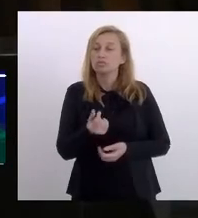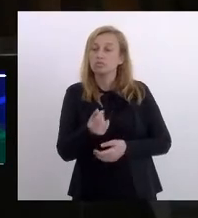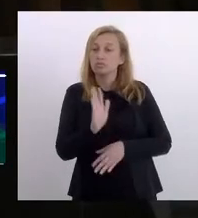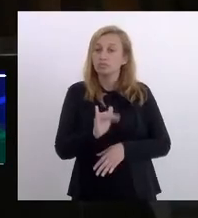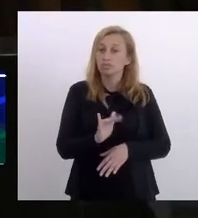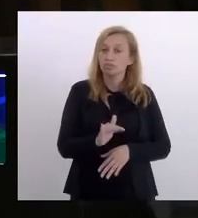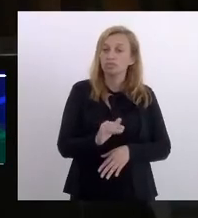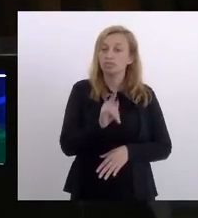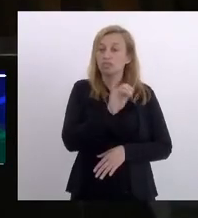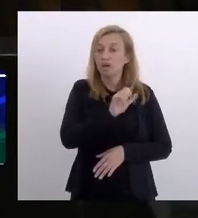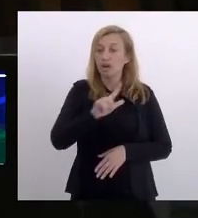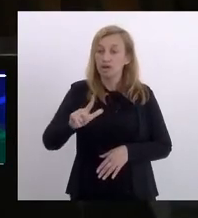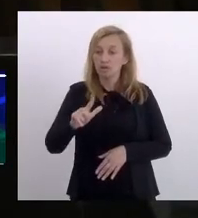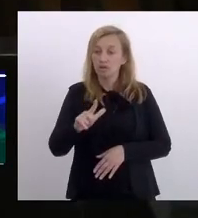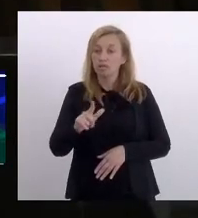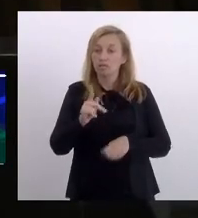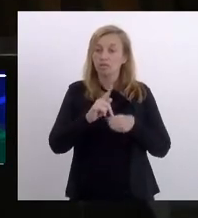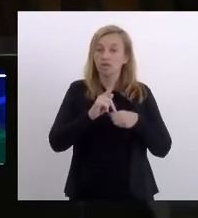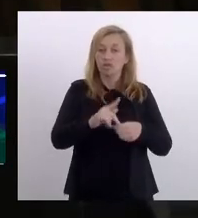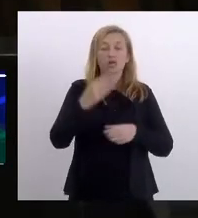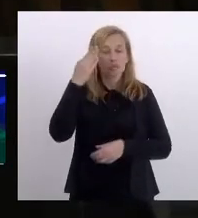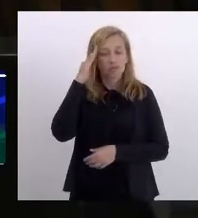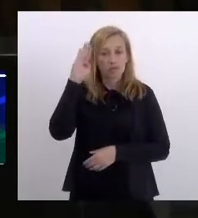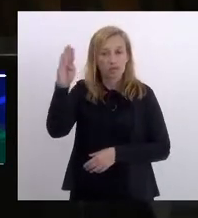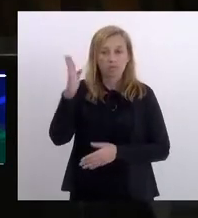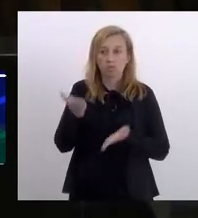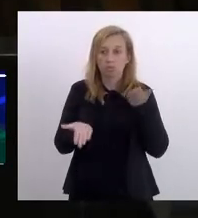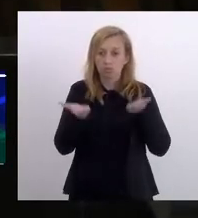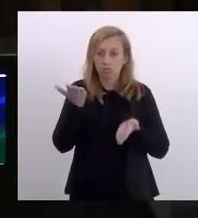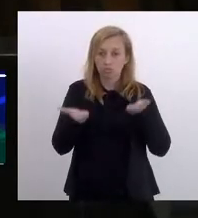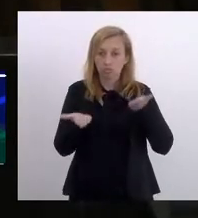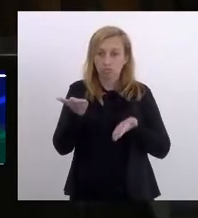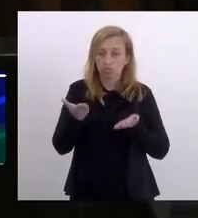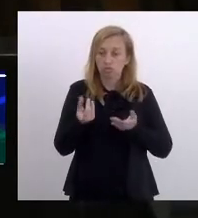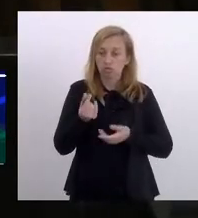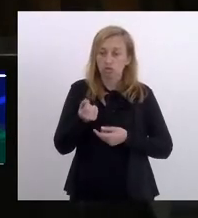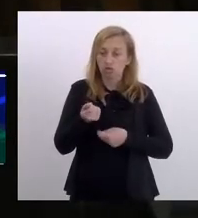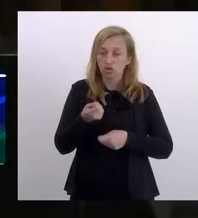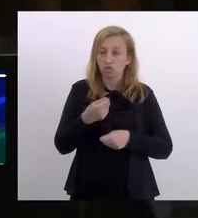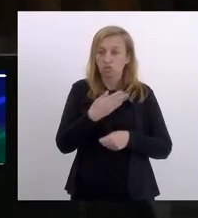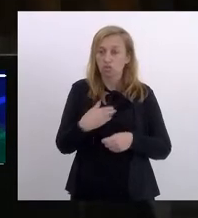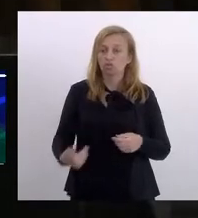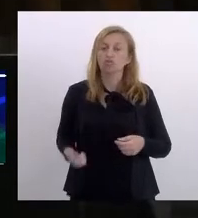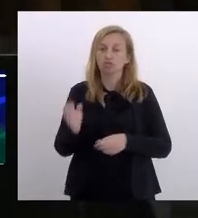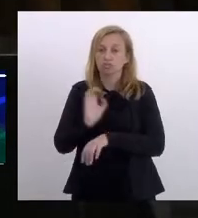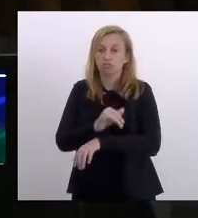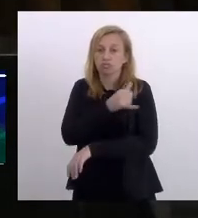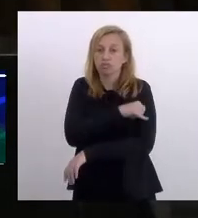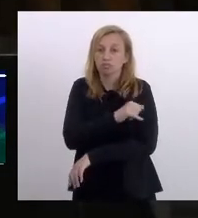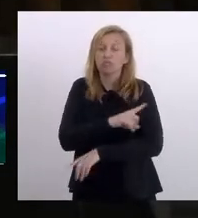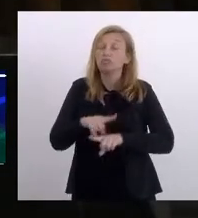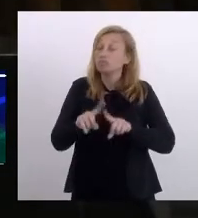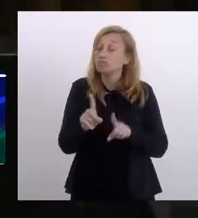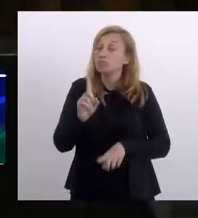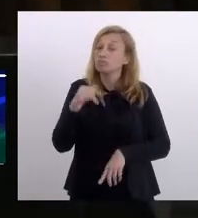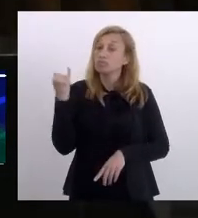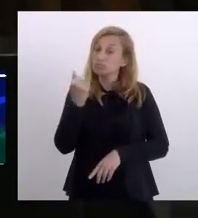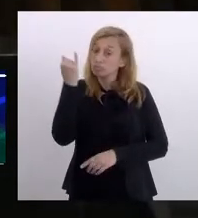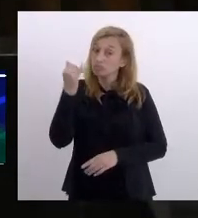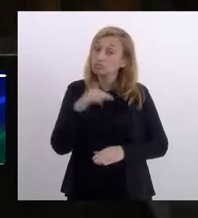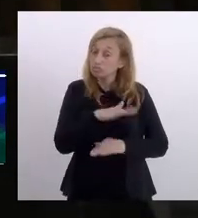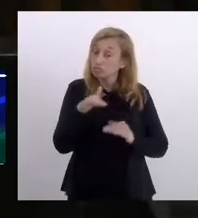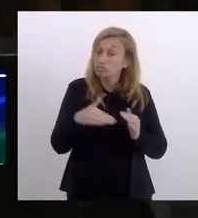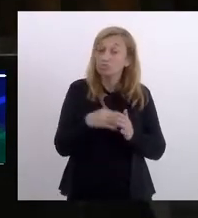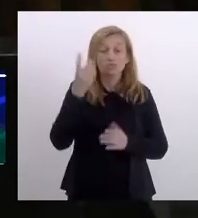do petróleo, que é fundamental para o equilíbrio das contas públicas no Estado do Rio de Janeiro. Mas é importante que